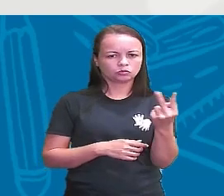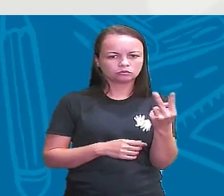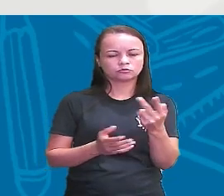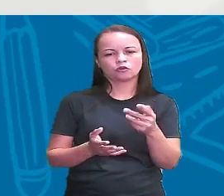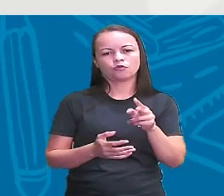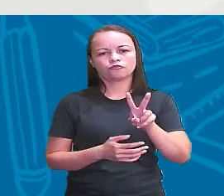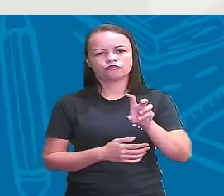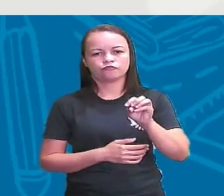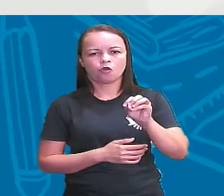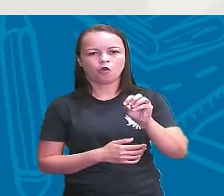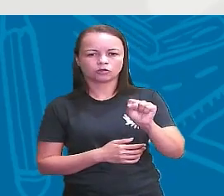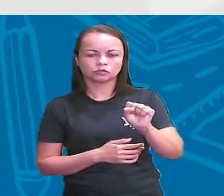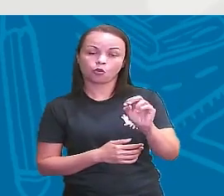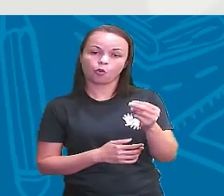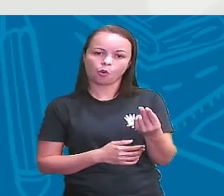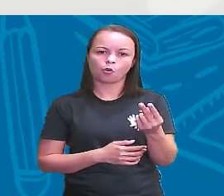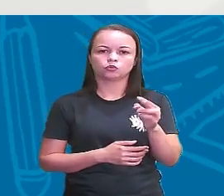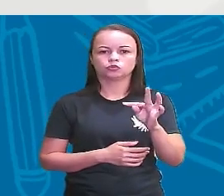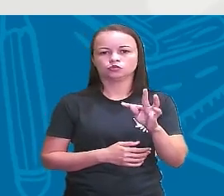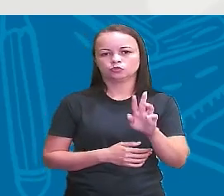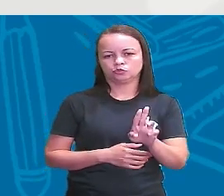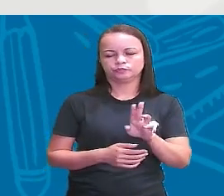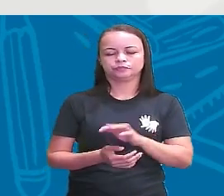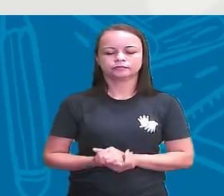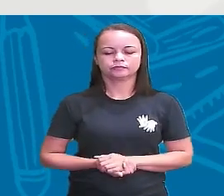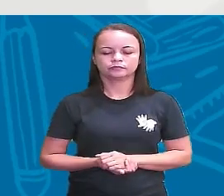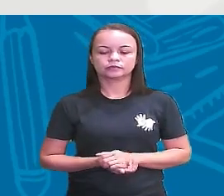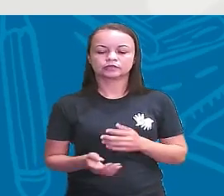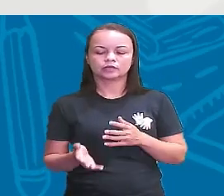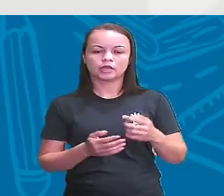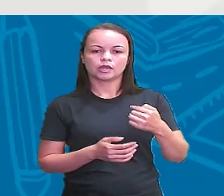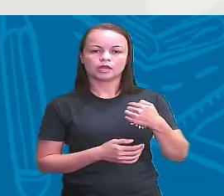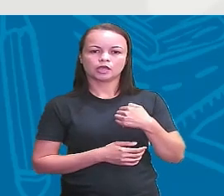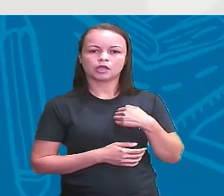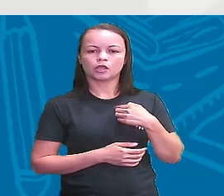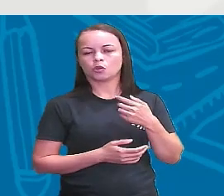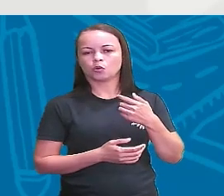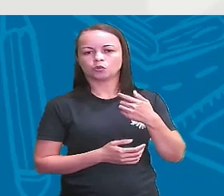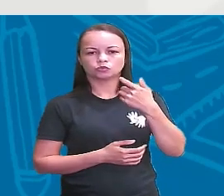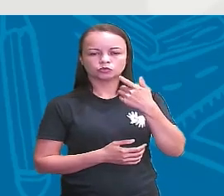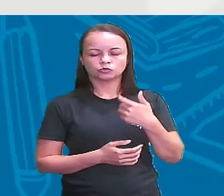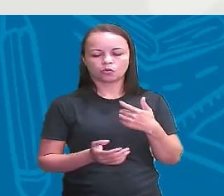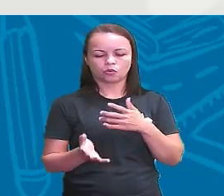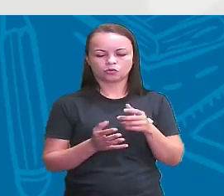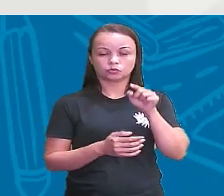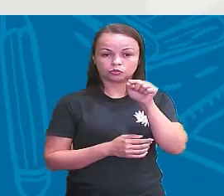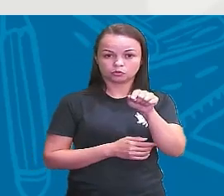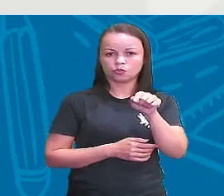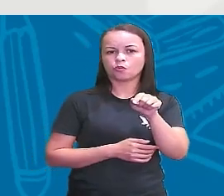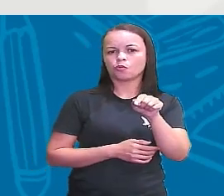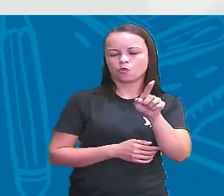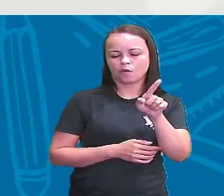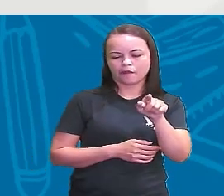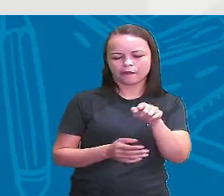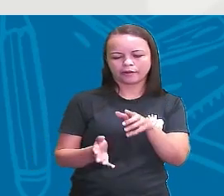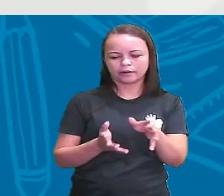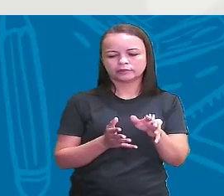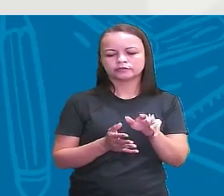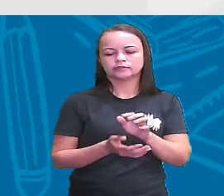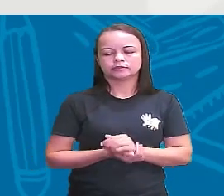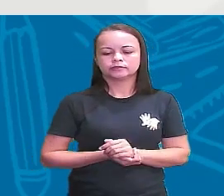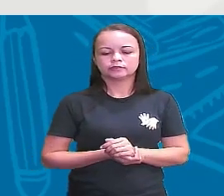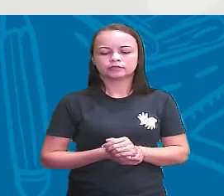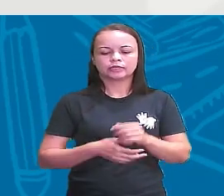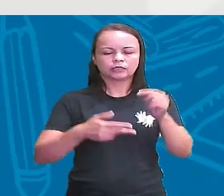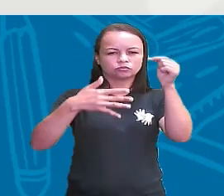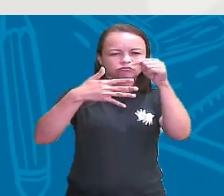tem, ó, yo soy, tu eres, vos sois, ele, ella,